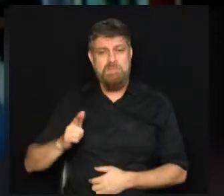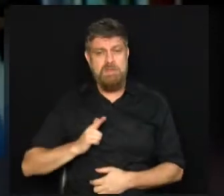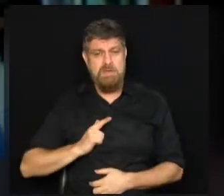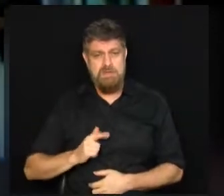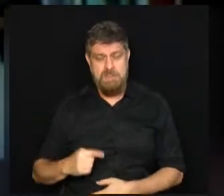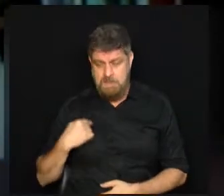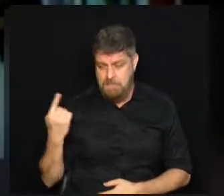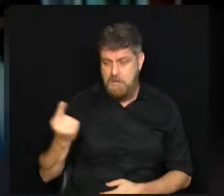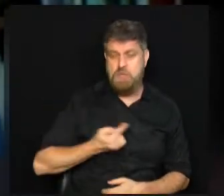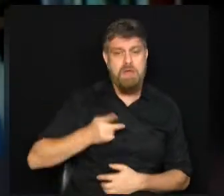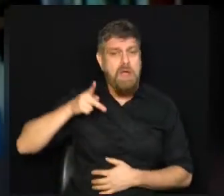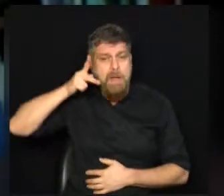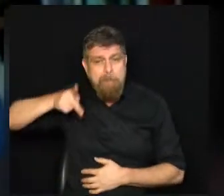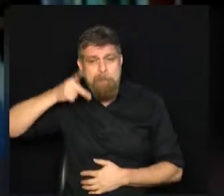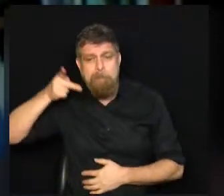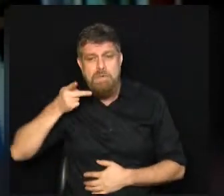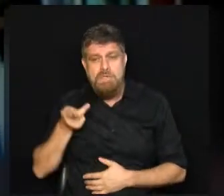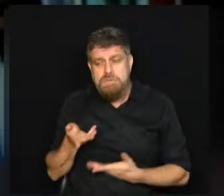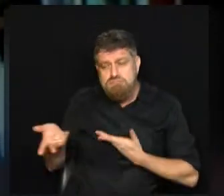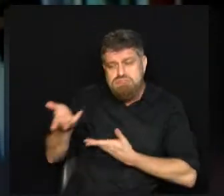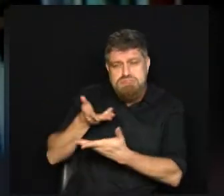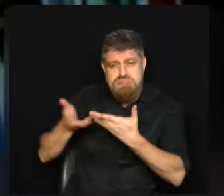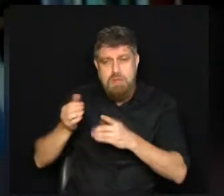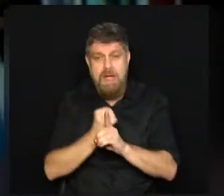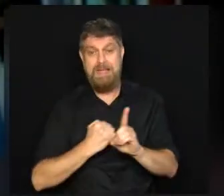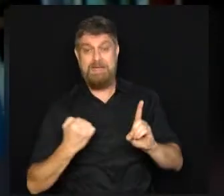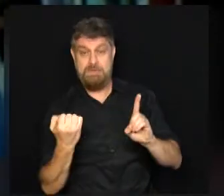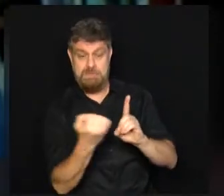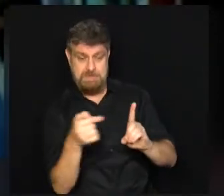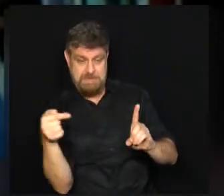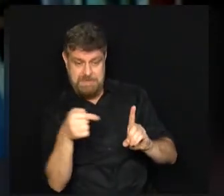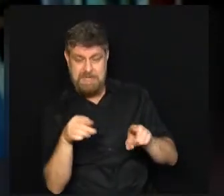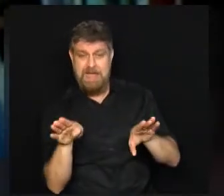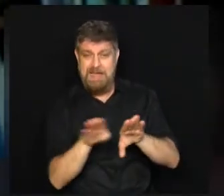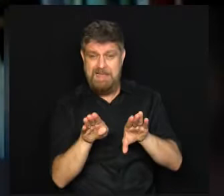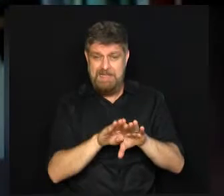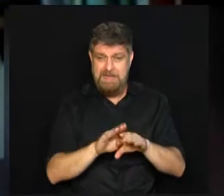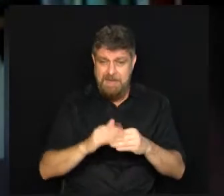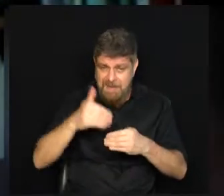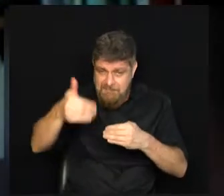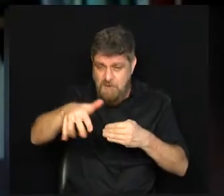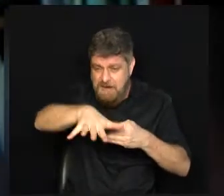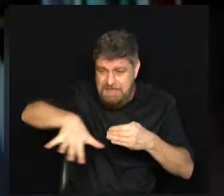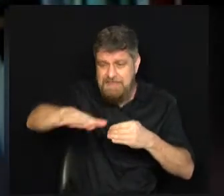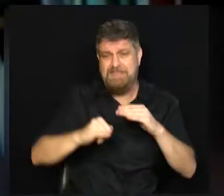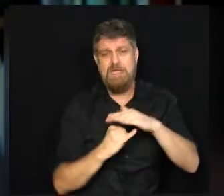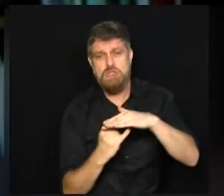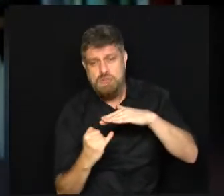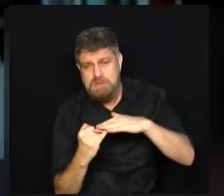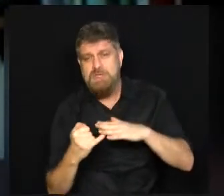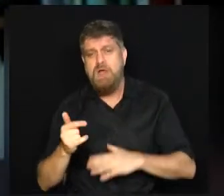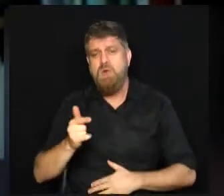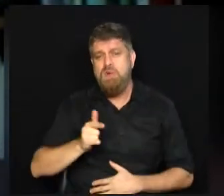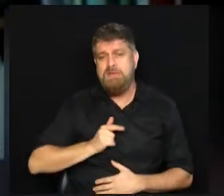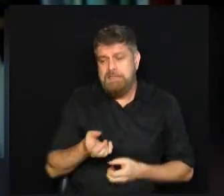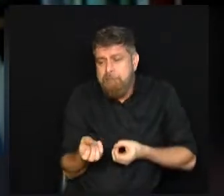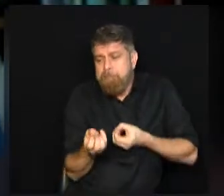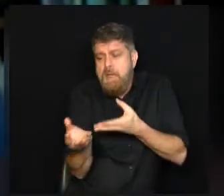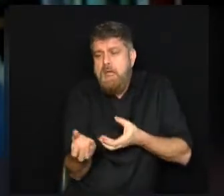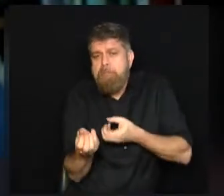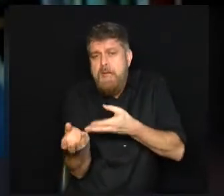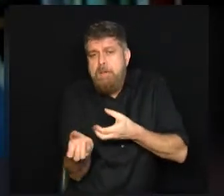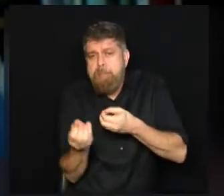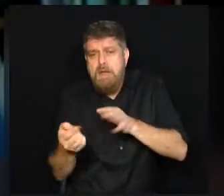meio político, para a sociedade e para fora dos muros das instituições, informações